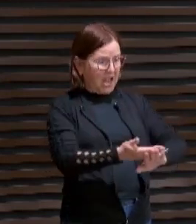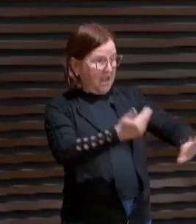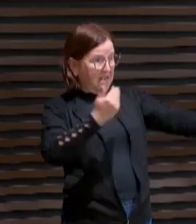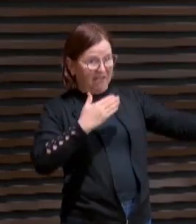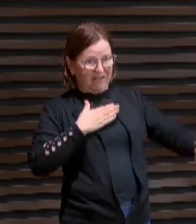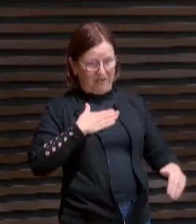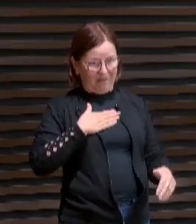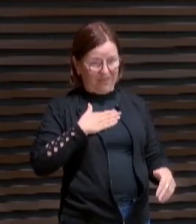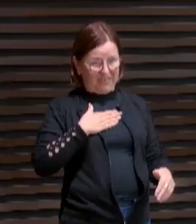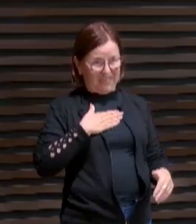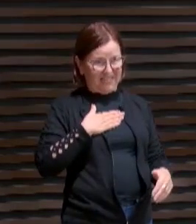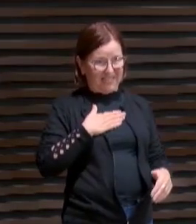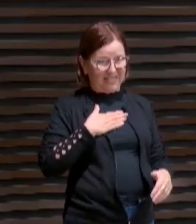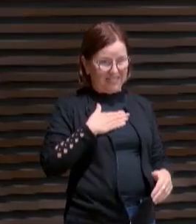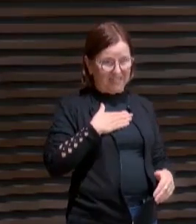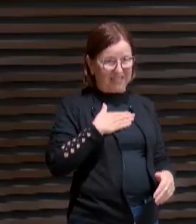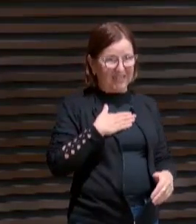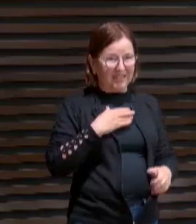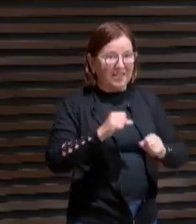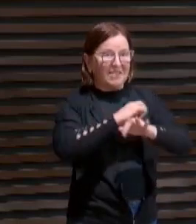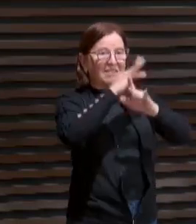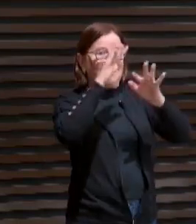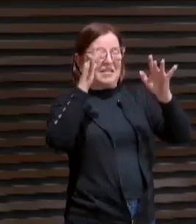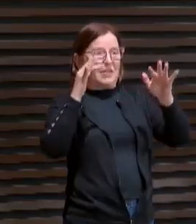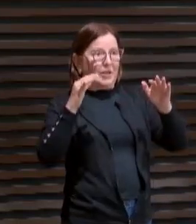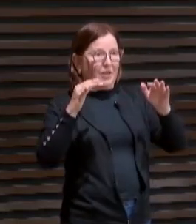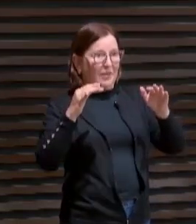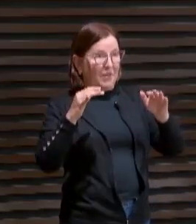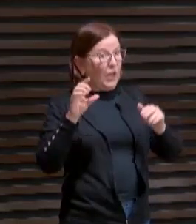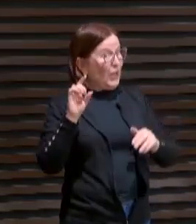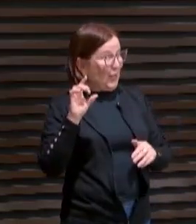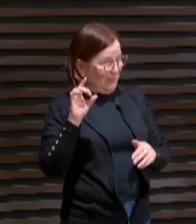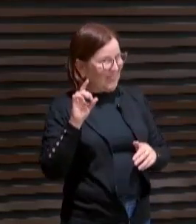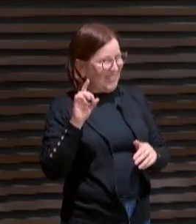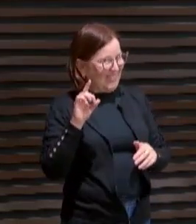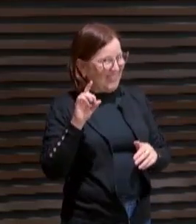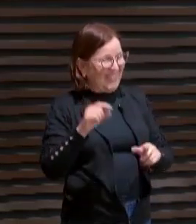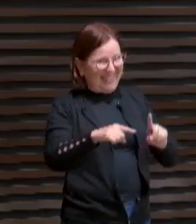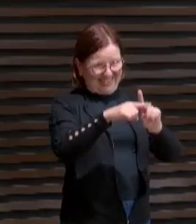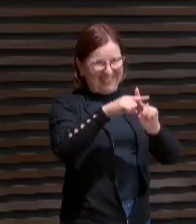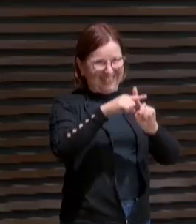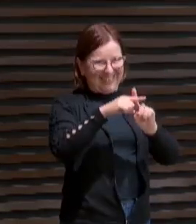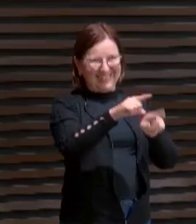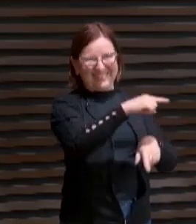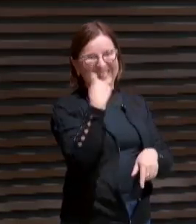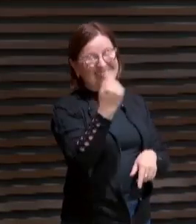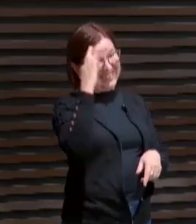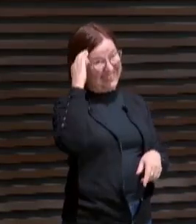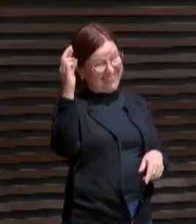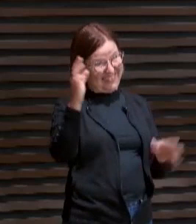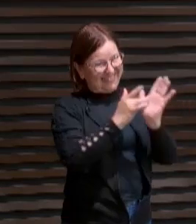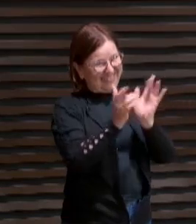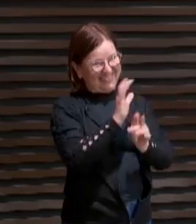mim esteja em gloriar-me, senão na cruz de nosso Senhor Jesus